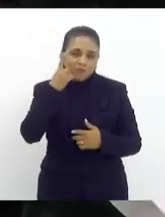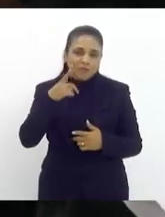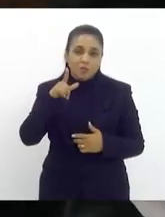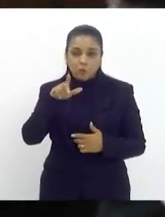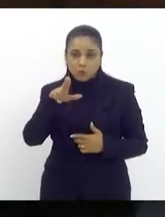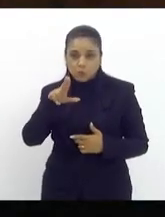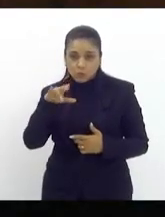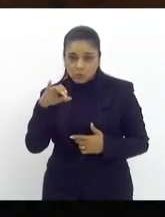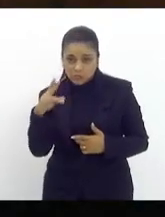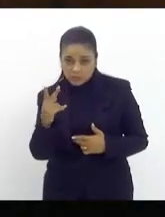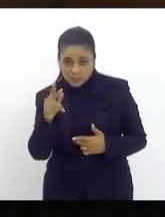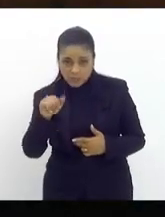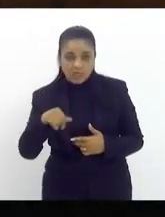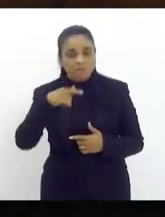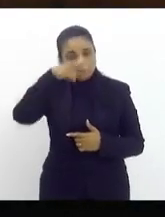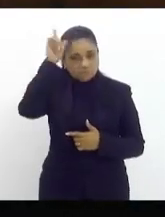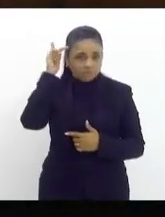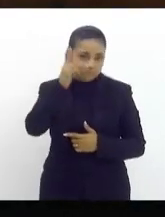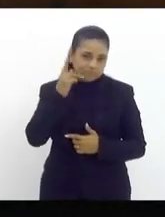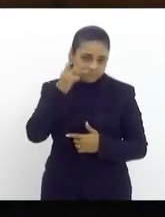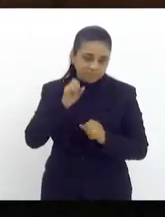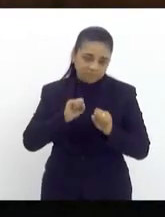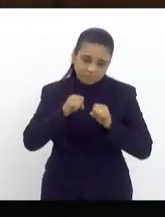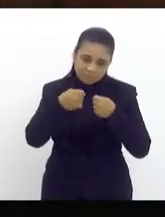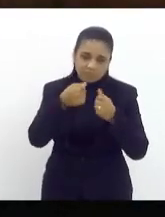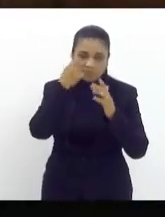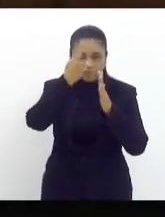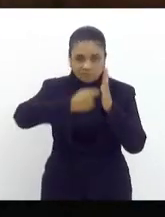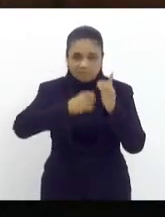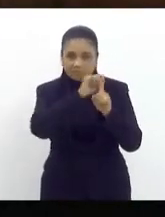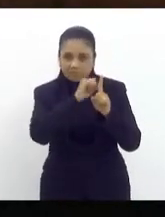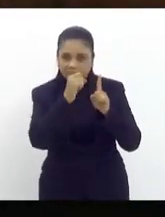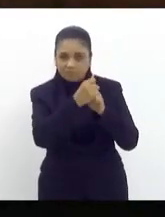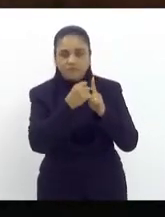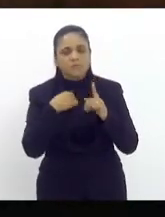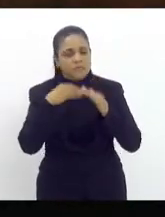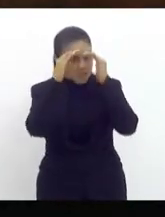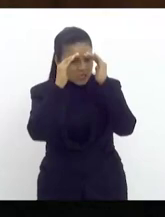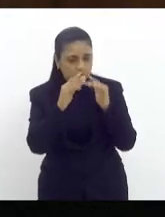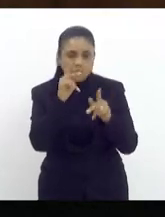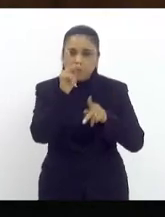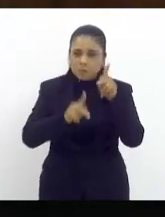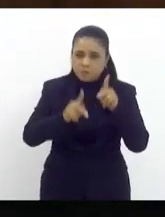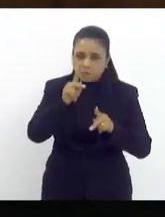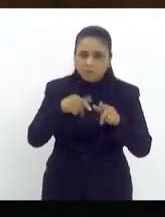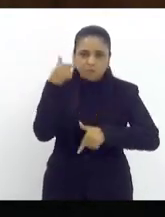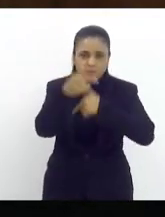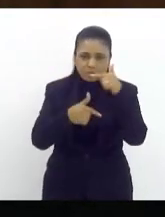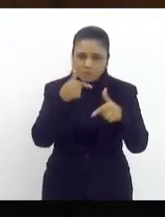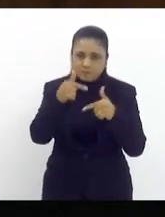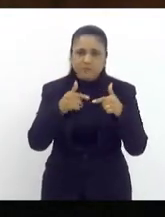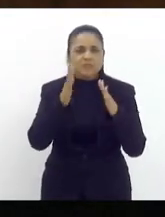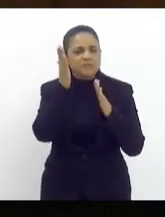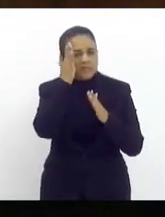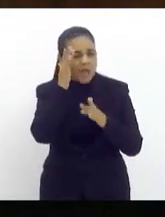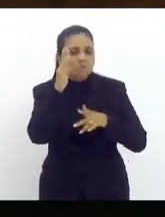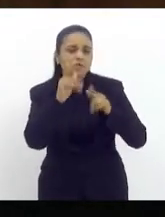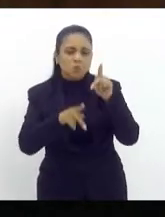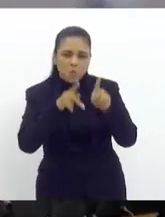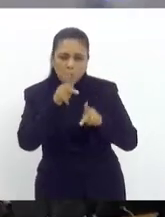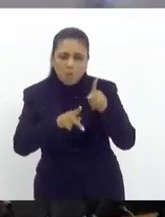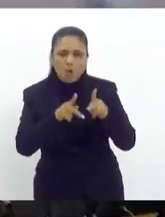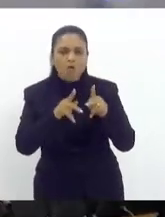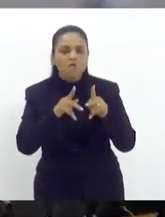tarifa social, porque a gente respeita o povo trabalhador e a gente sabe que o povo é sério e a